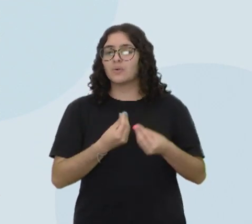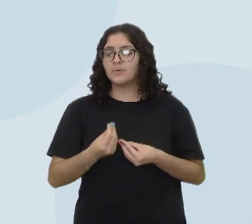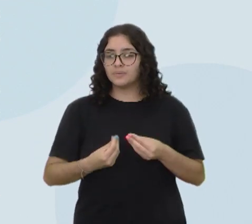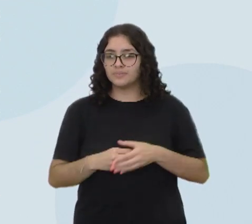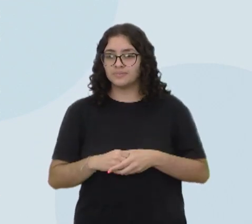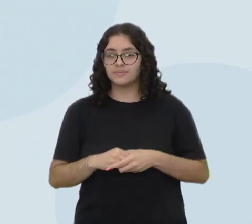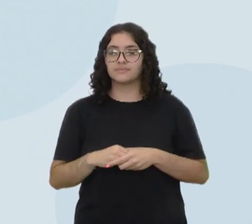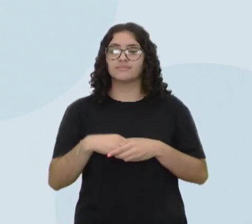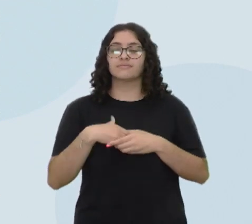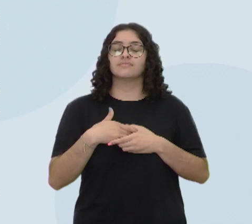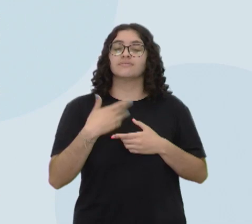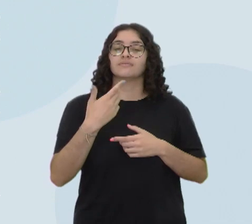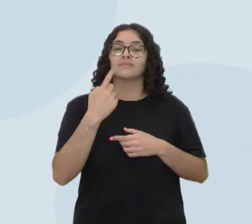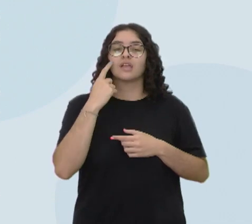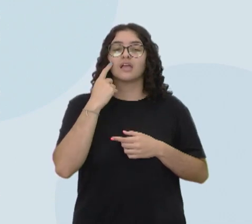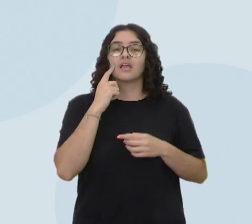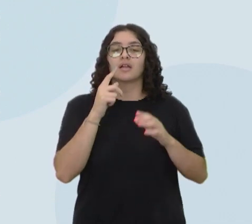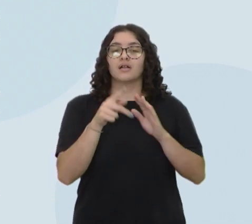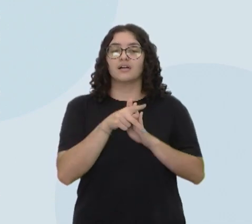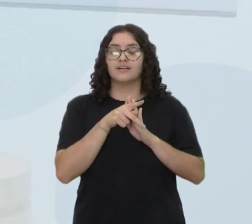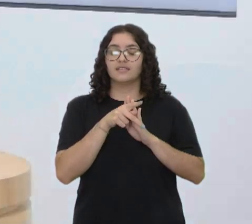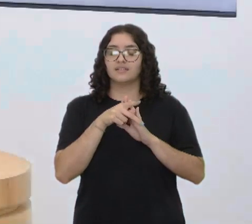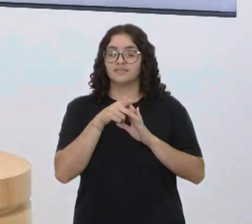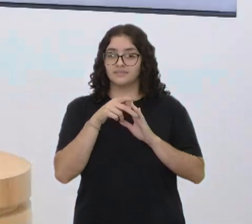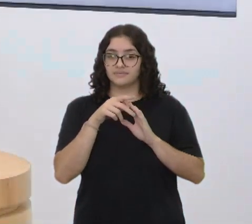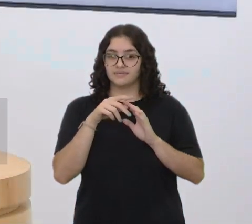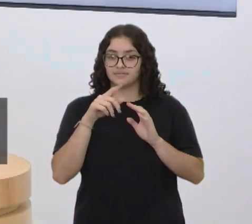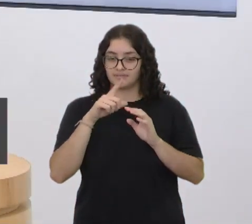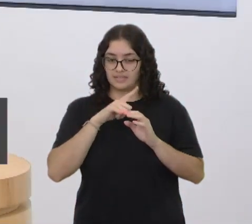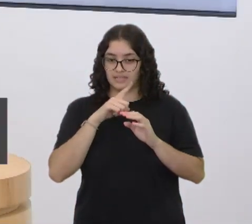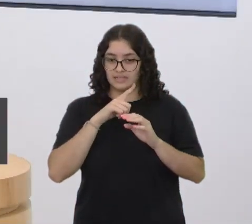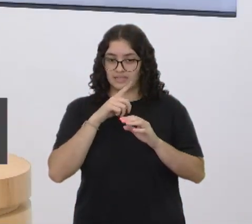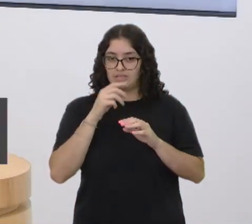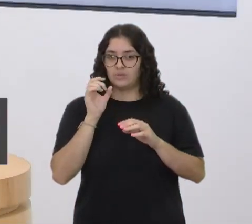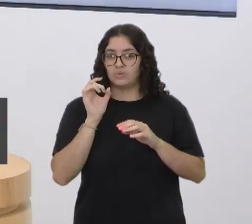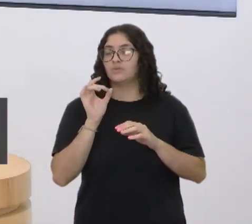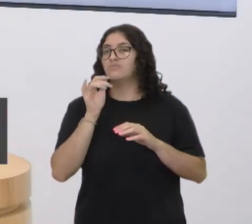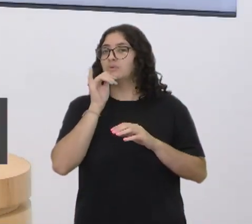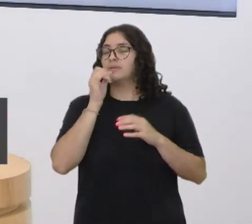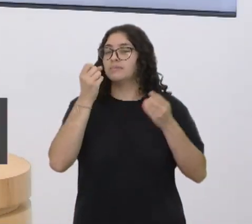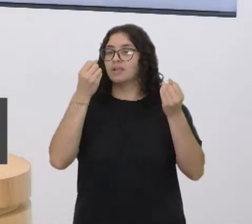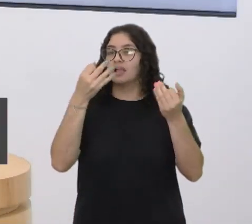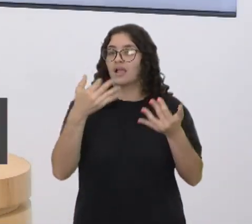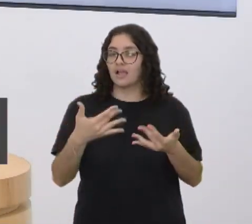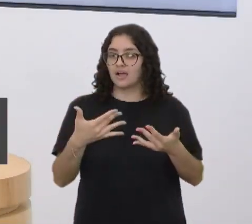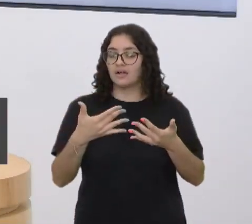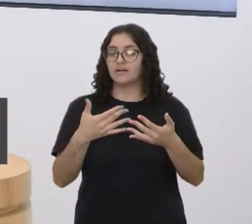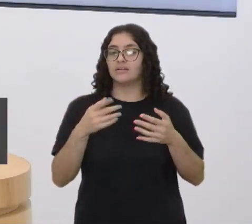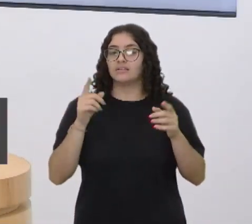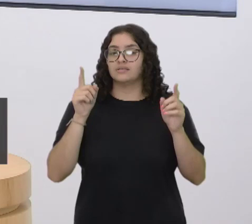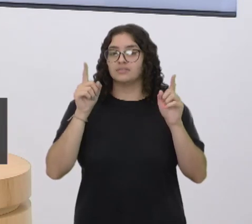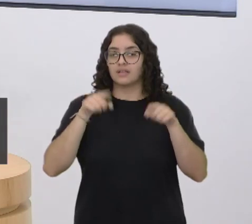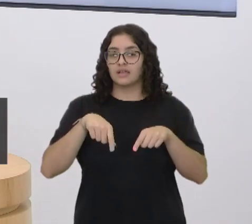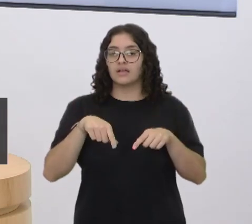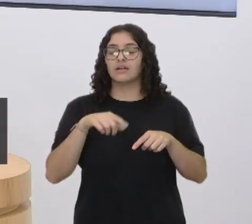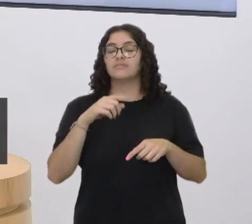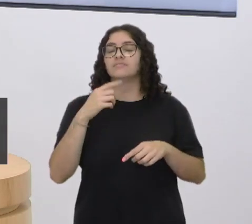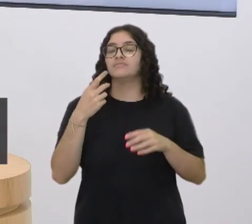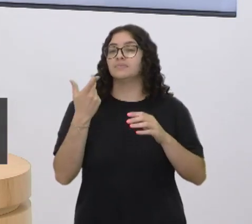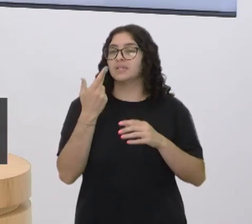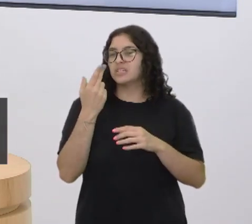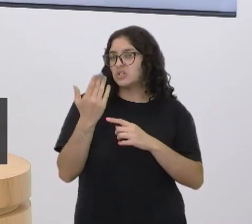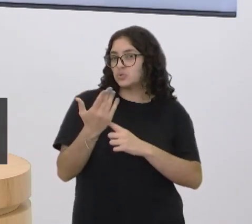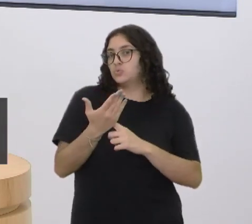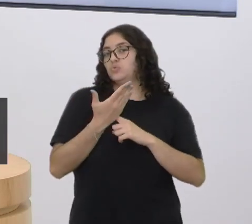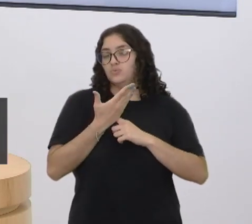Se a gente for pensar que os serviços ecossistêmicos, eles estão falando justamente sobre o serviço que o ecossistema dá para